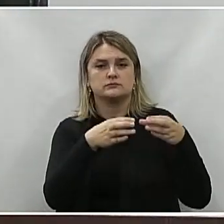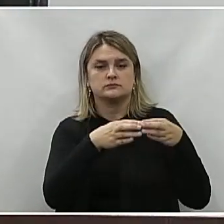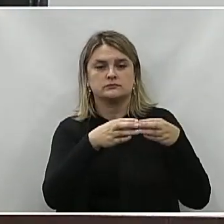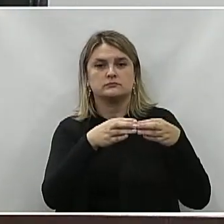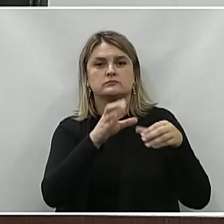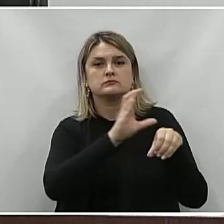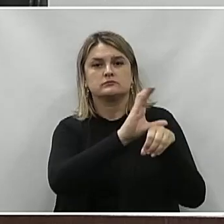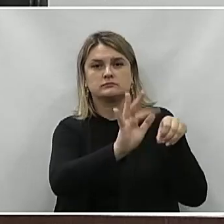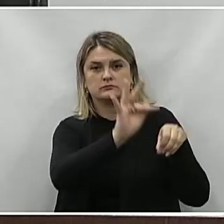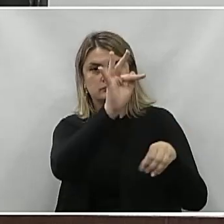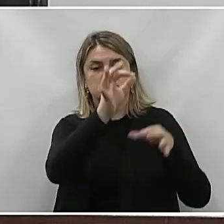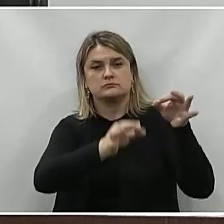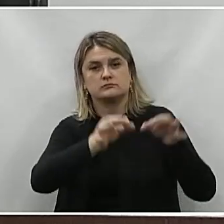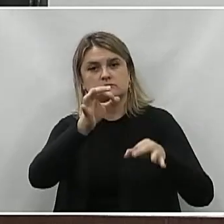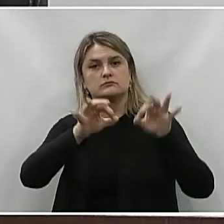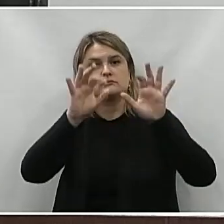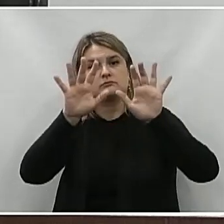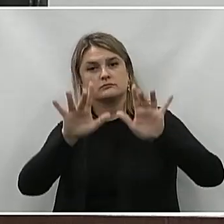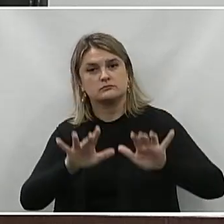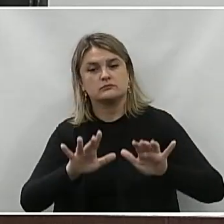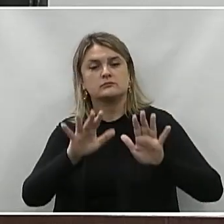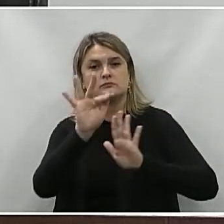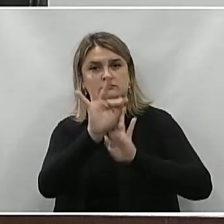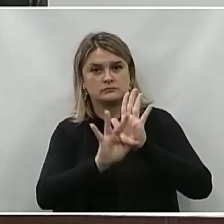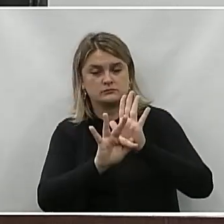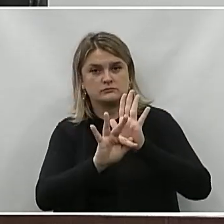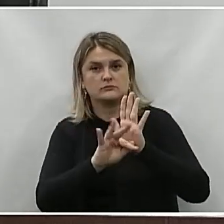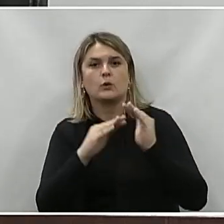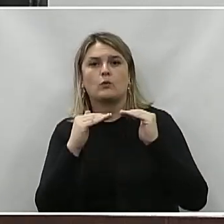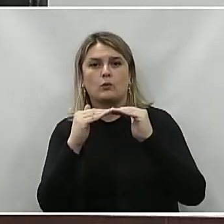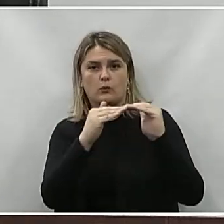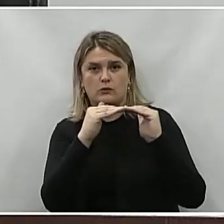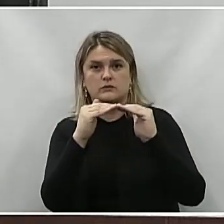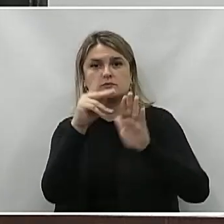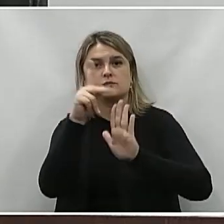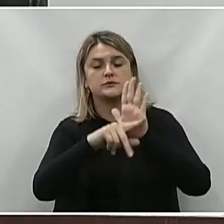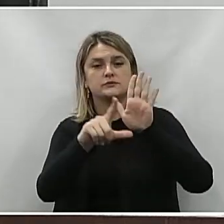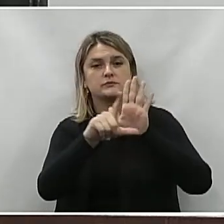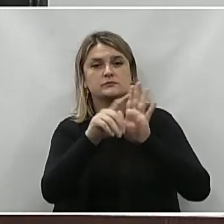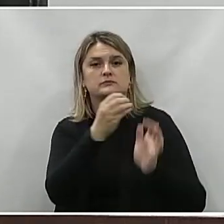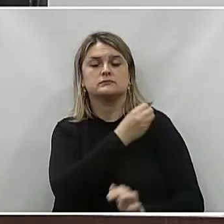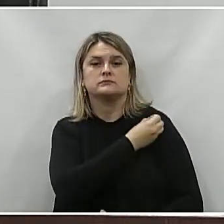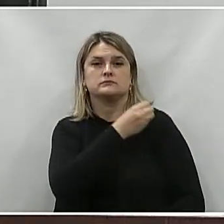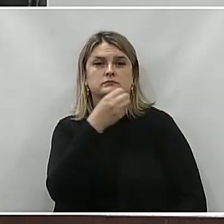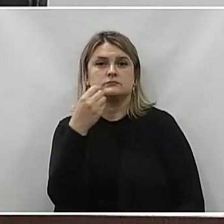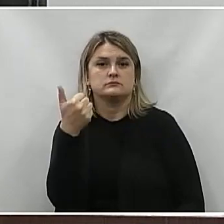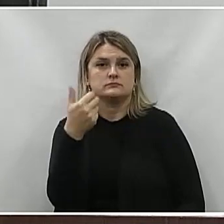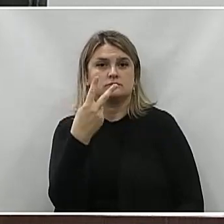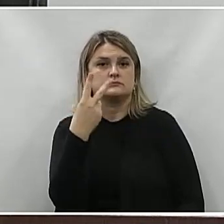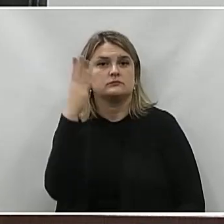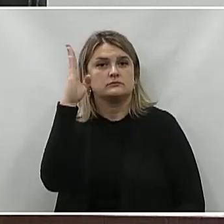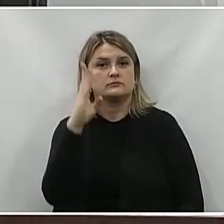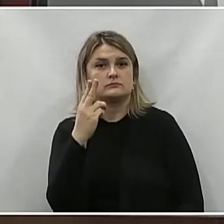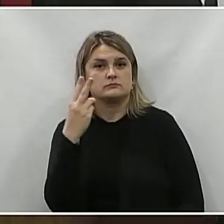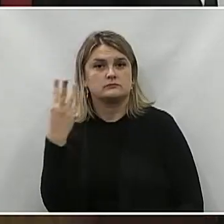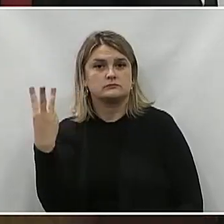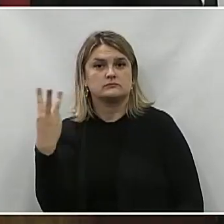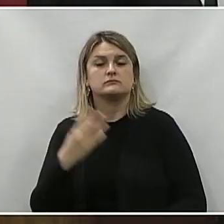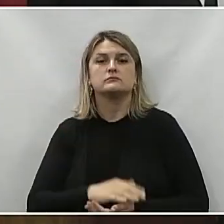comissão De constituição Justiça E redação Final Favorável Ao projeto De lei ordinária Número 12 De 2023